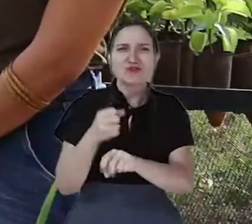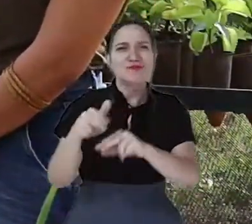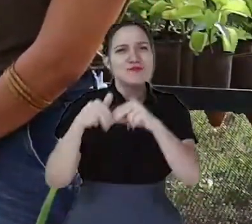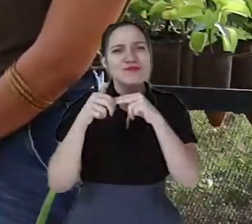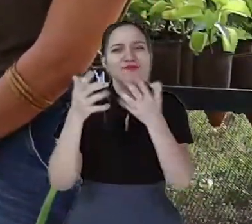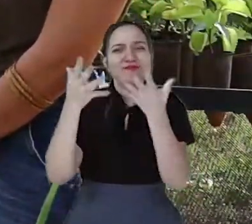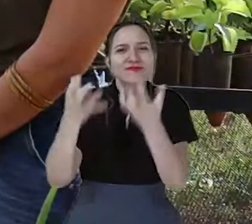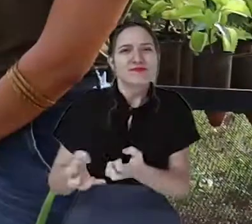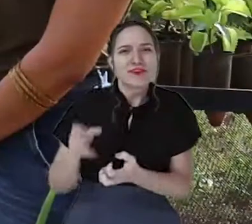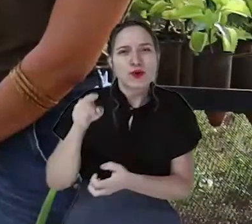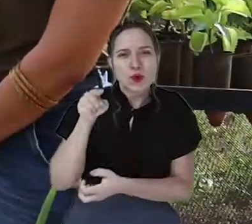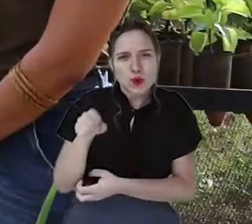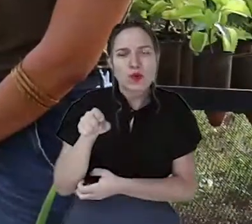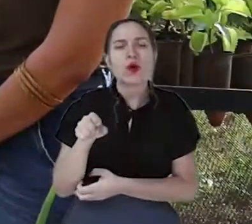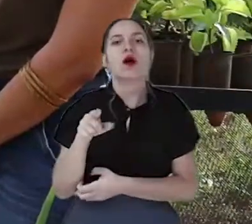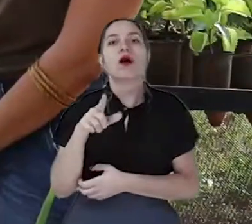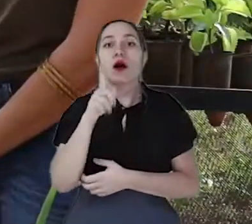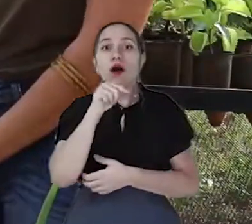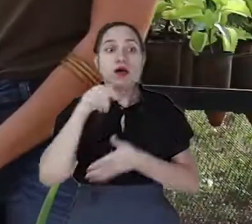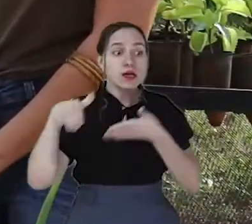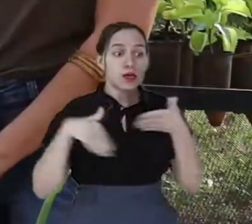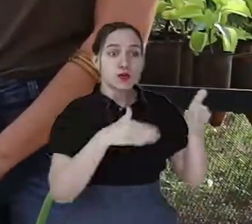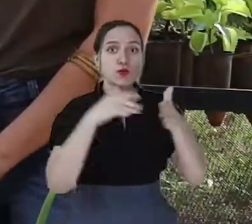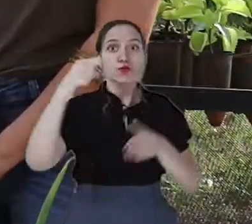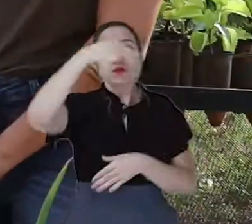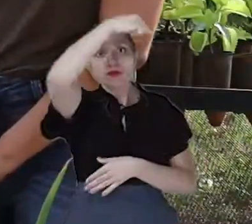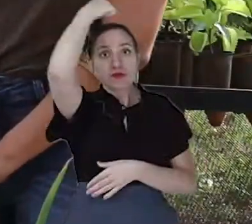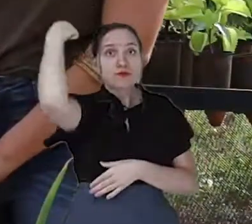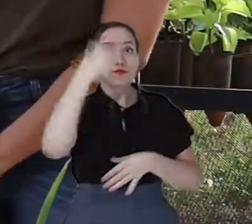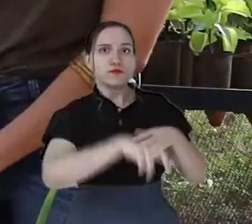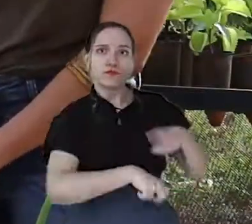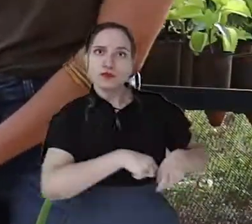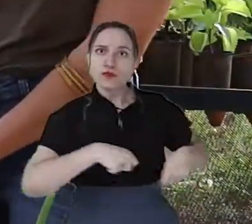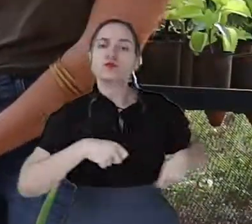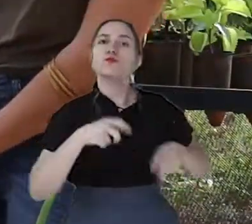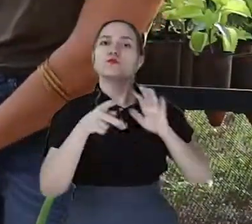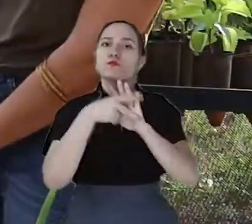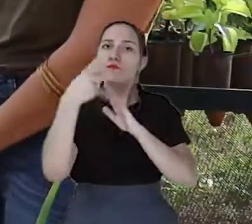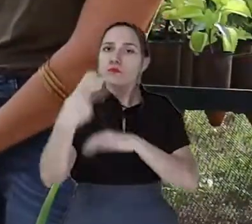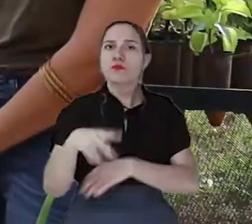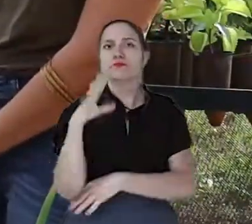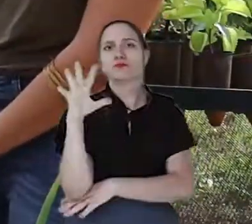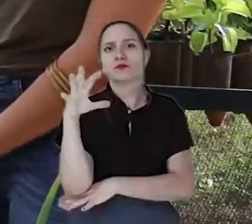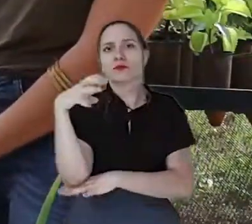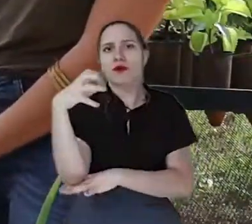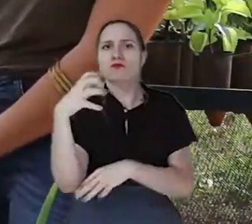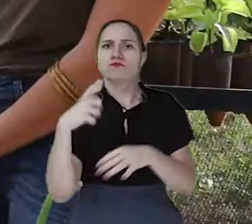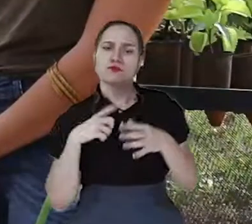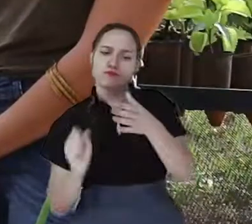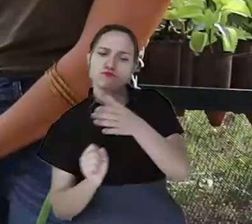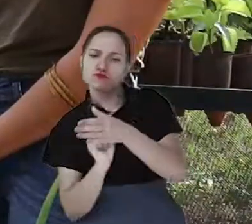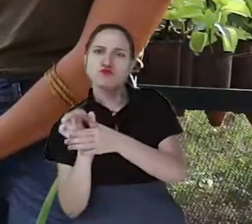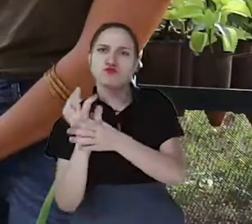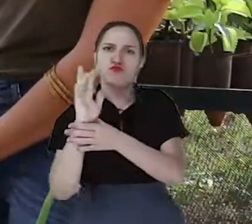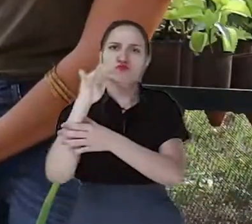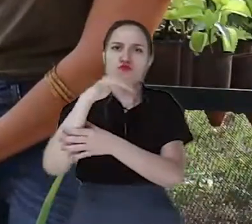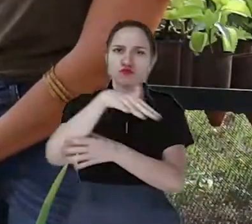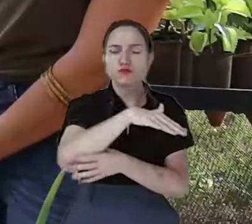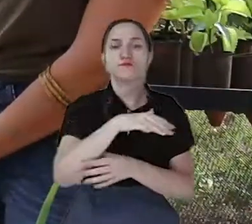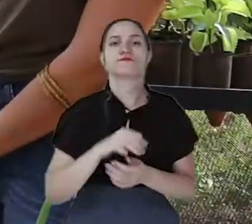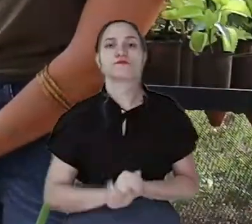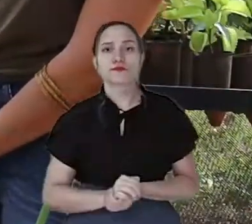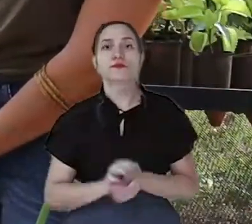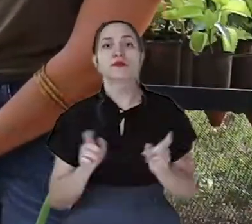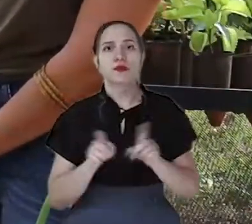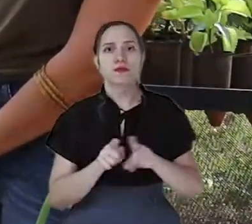Francisco vivo nasce aqui no Cerrado, né? Porque são os rios da margem esquerda. Os rios da margem direita são os